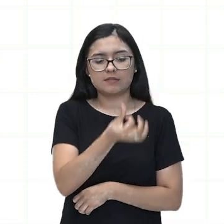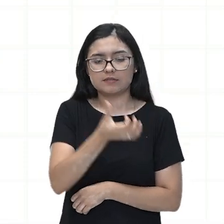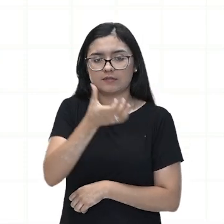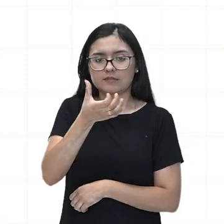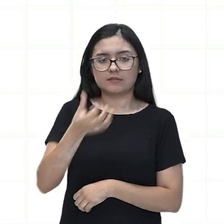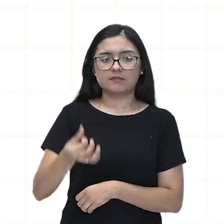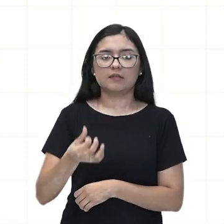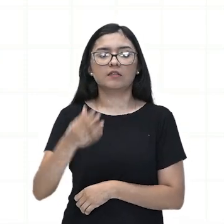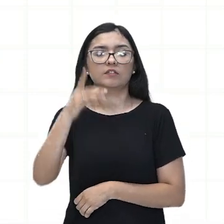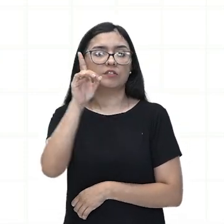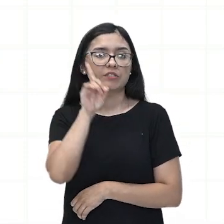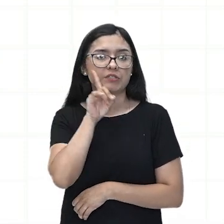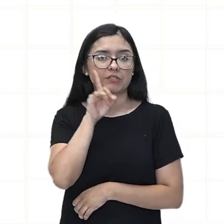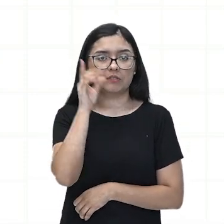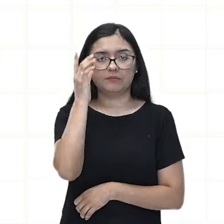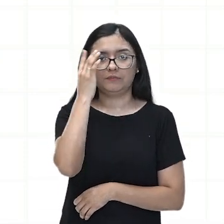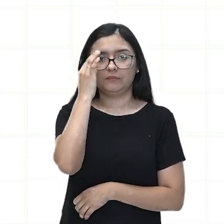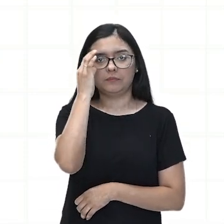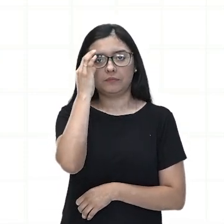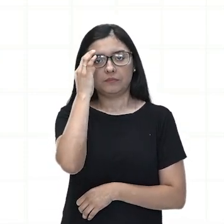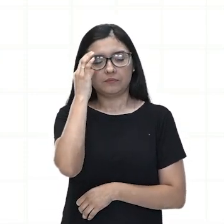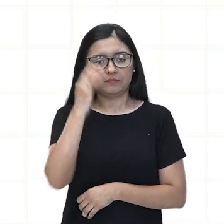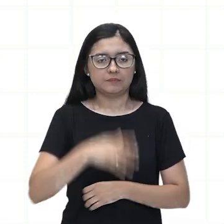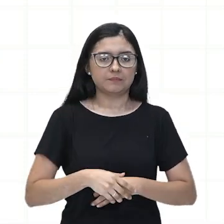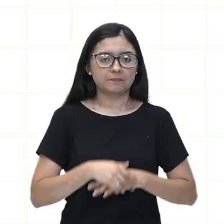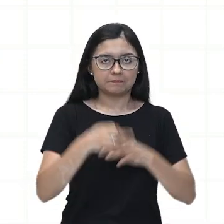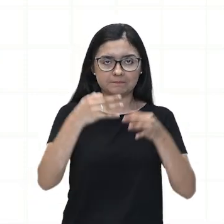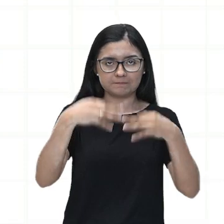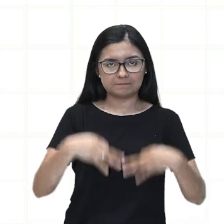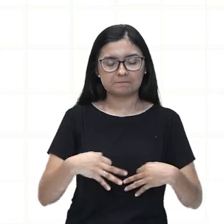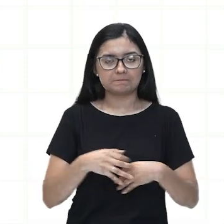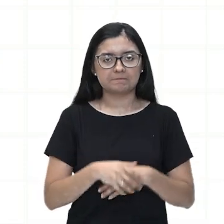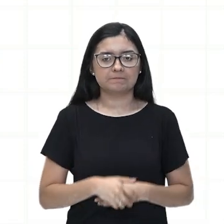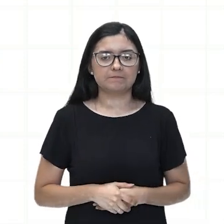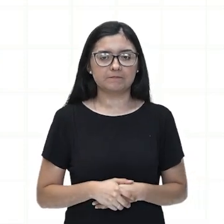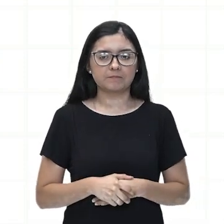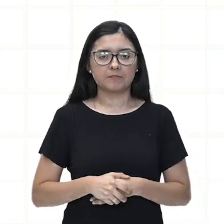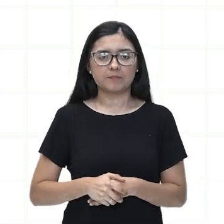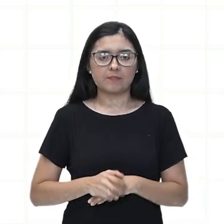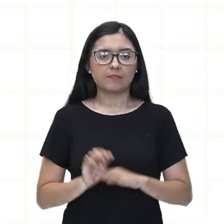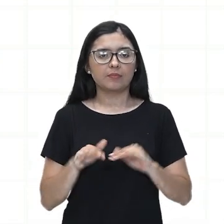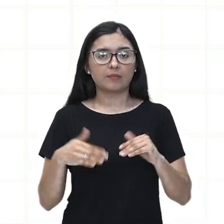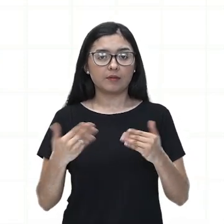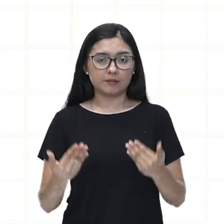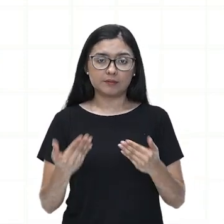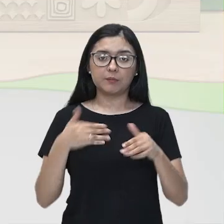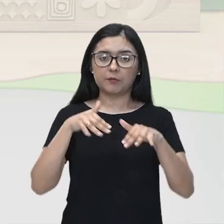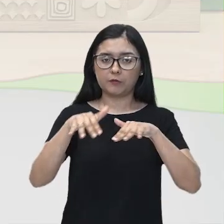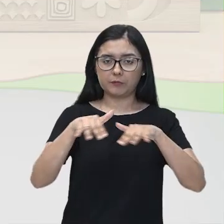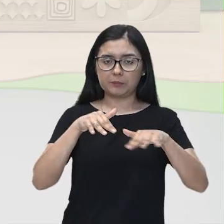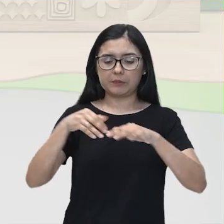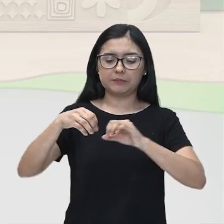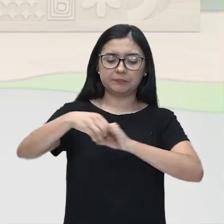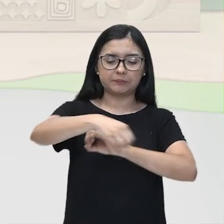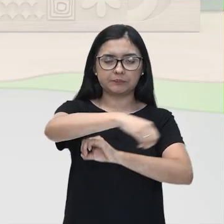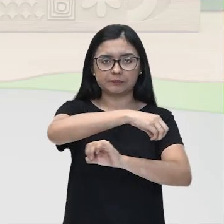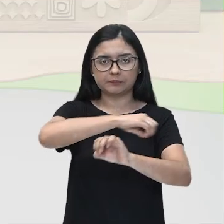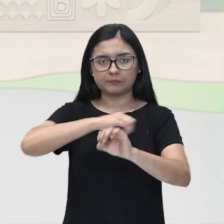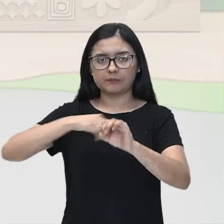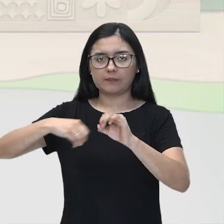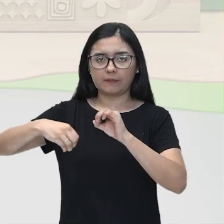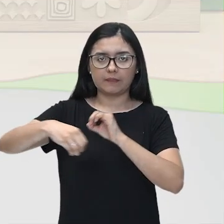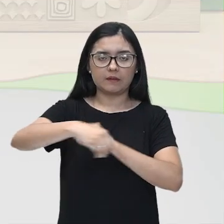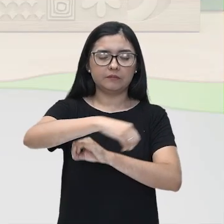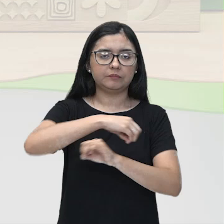366 dias, certo? Então, a translação, ela